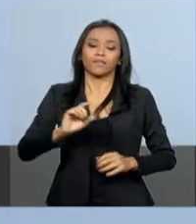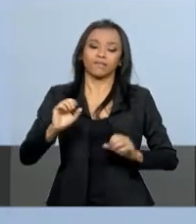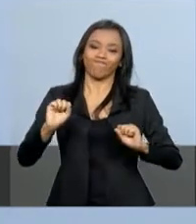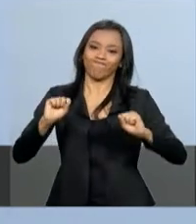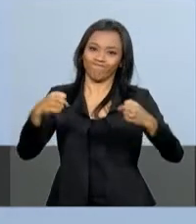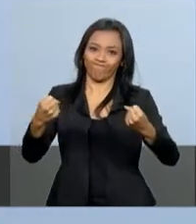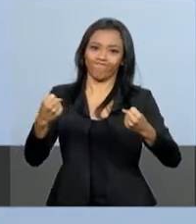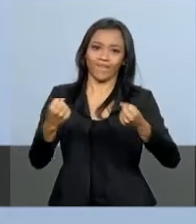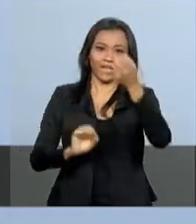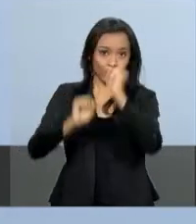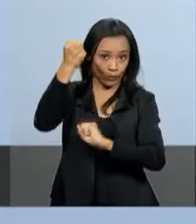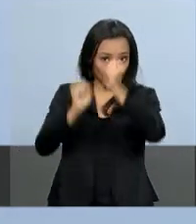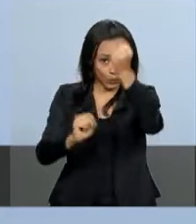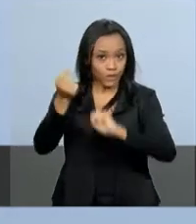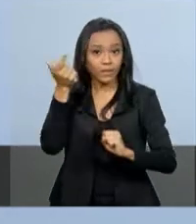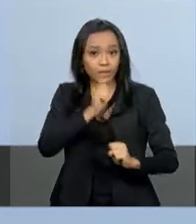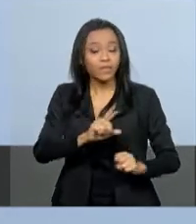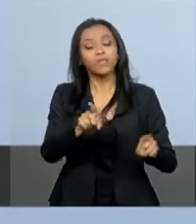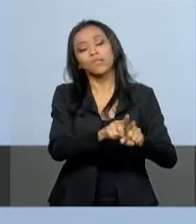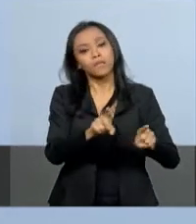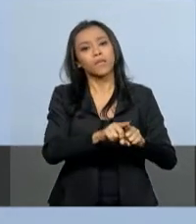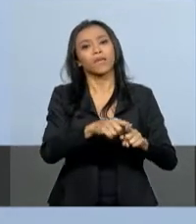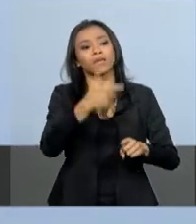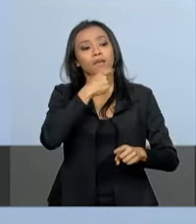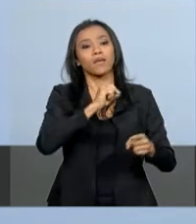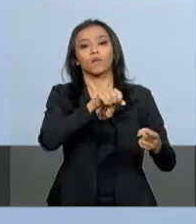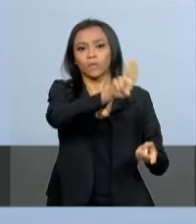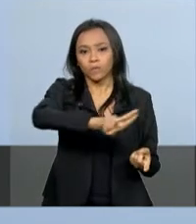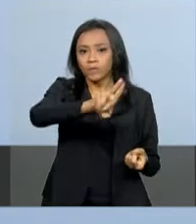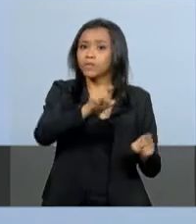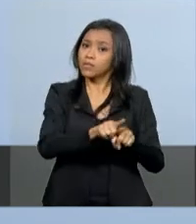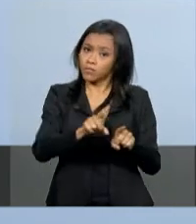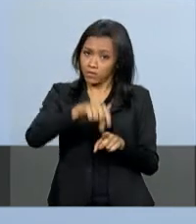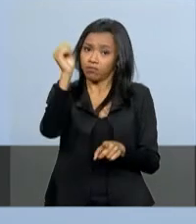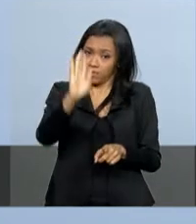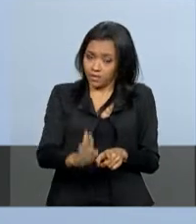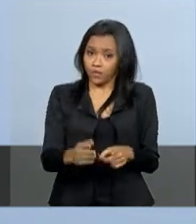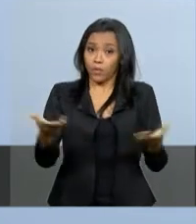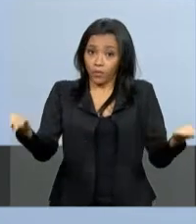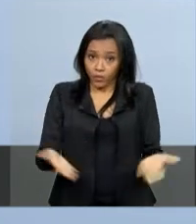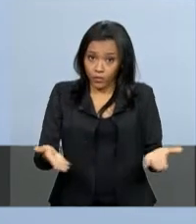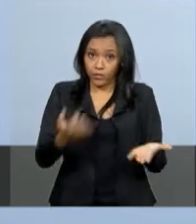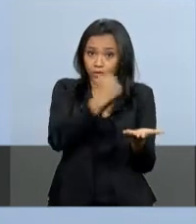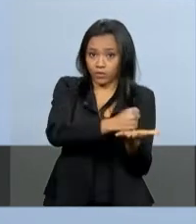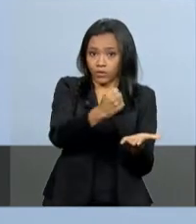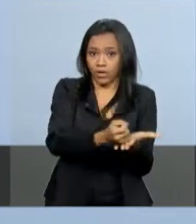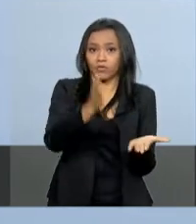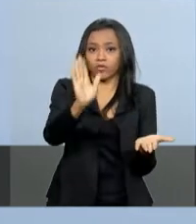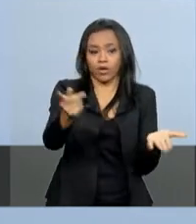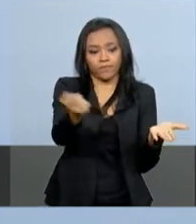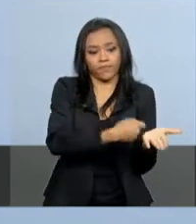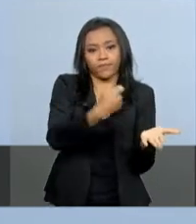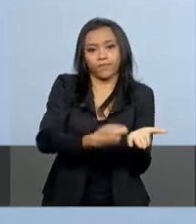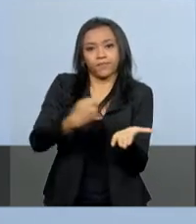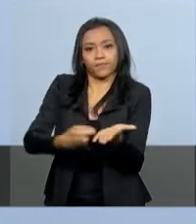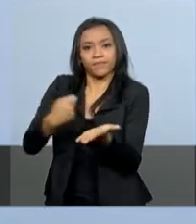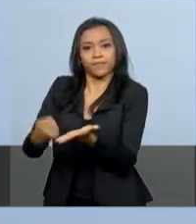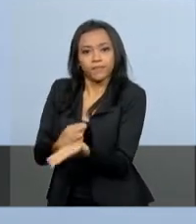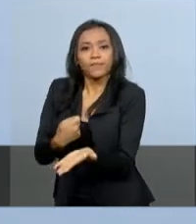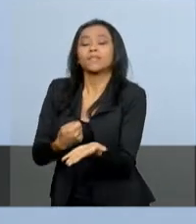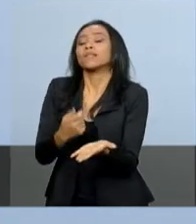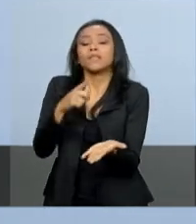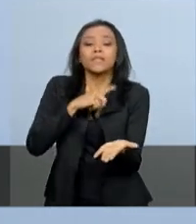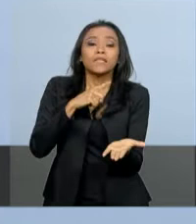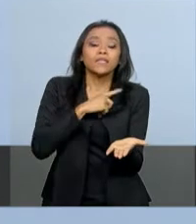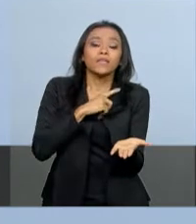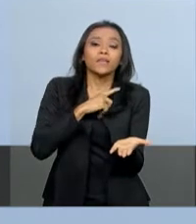com os contratos hoje assinados nós esperamos promover investimentos como foi